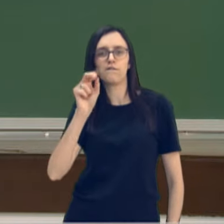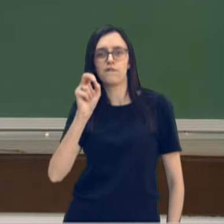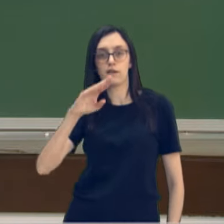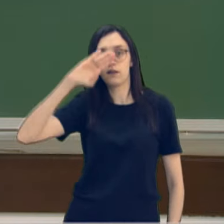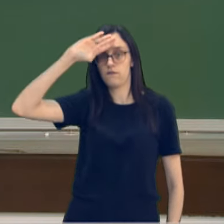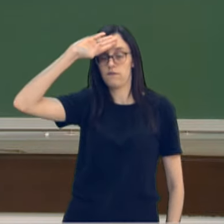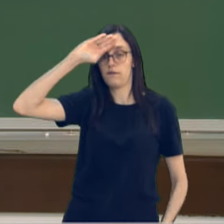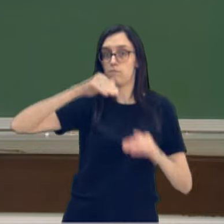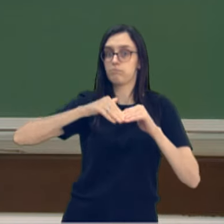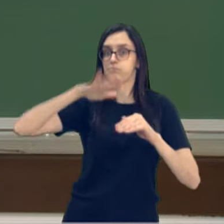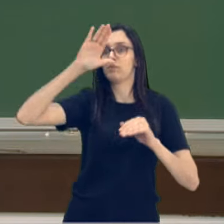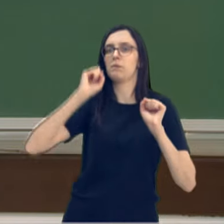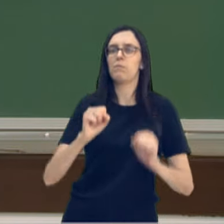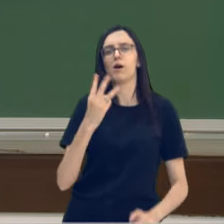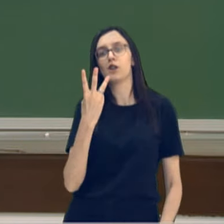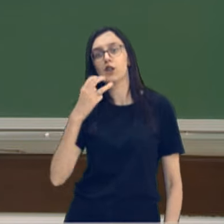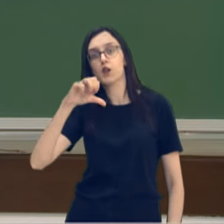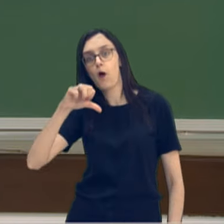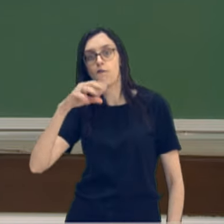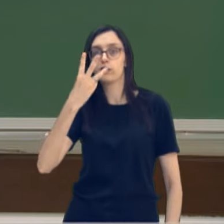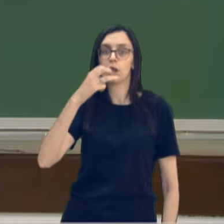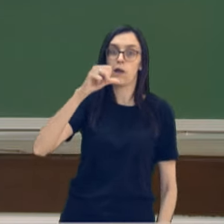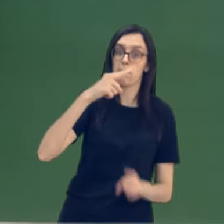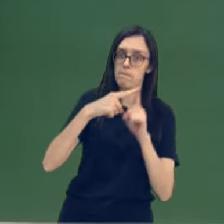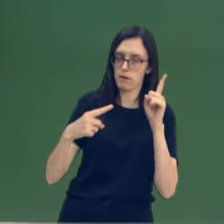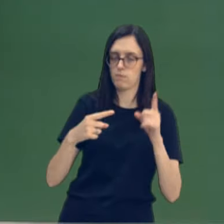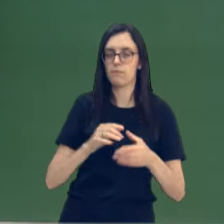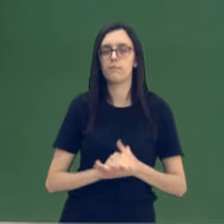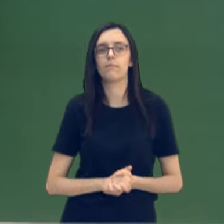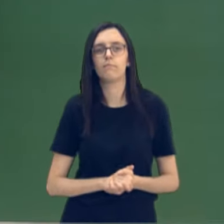ali bem desconfortável, chegando aos 39,5 graus.